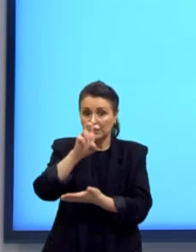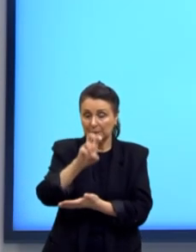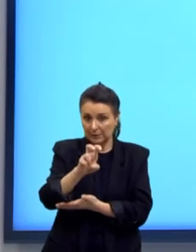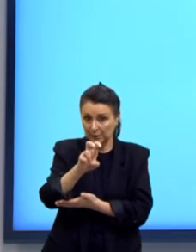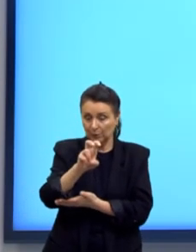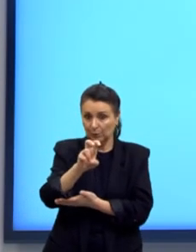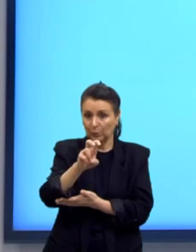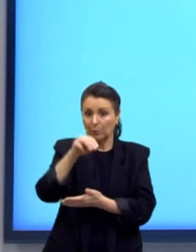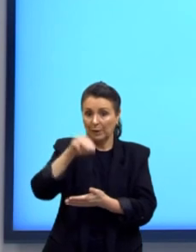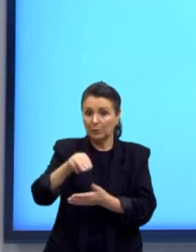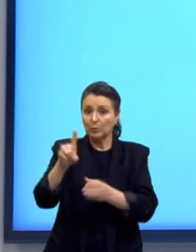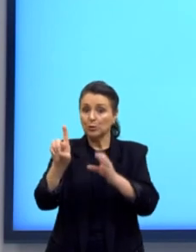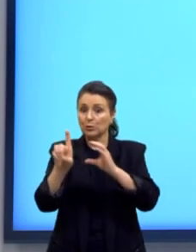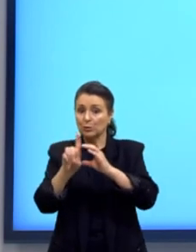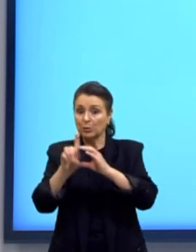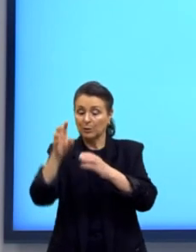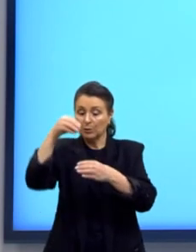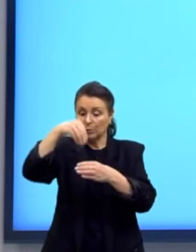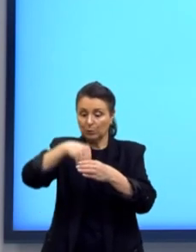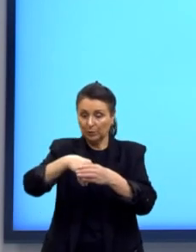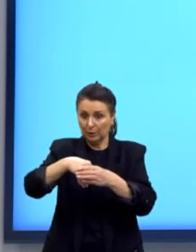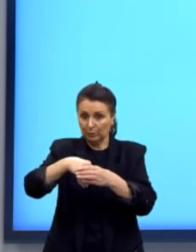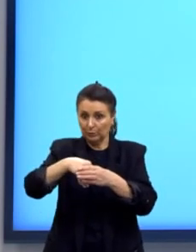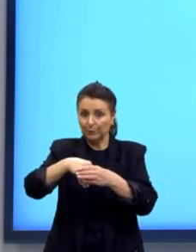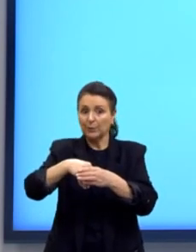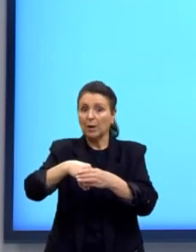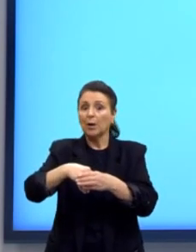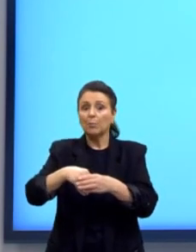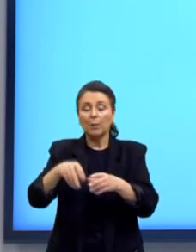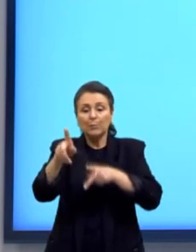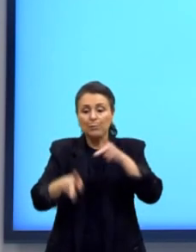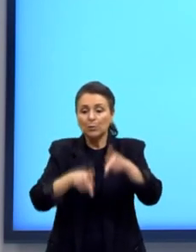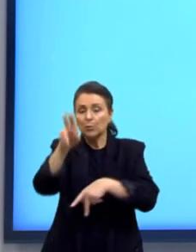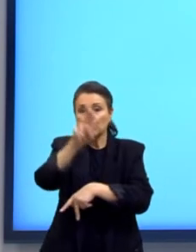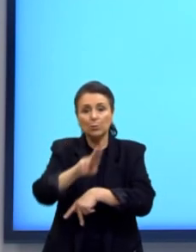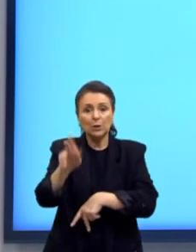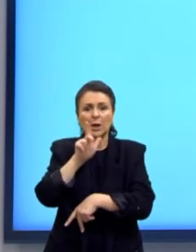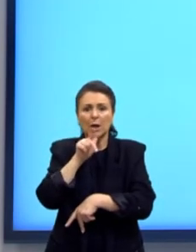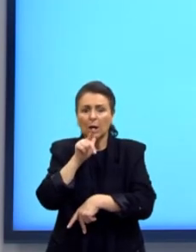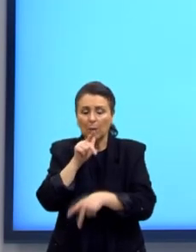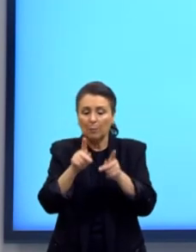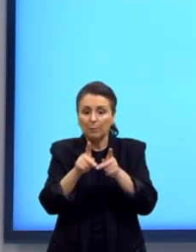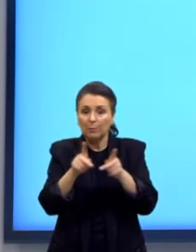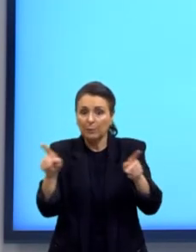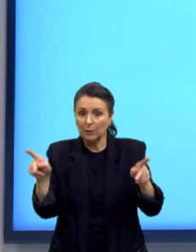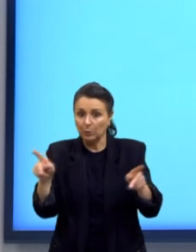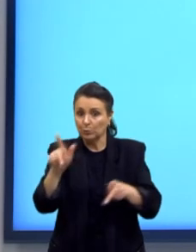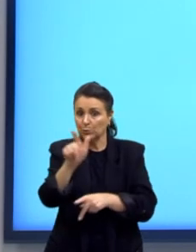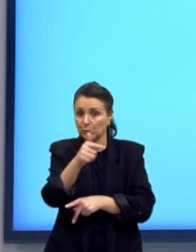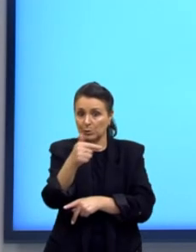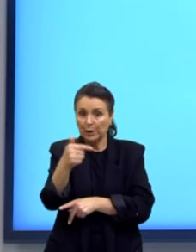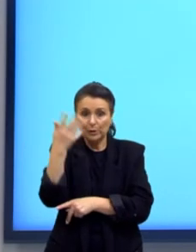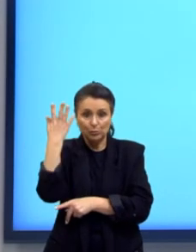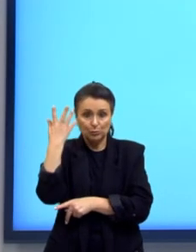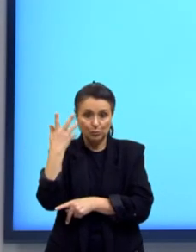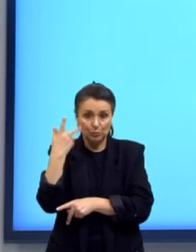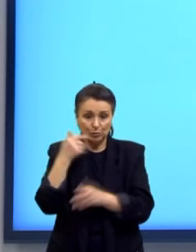diâmetro interno e atender a demanda de água da população por um período de exatamente sete dias